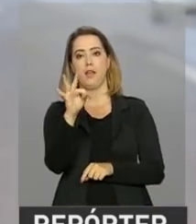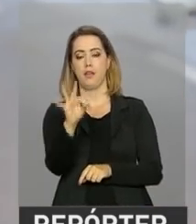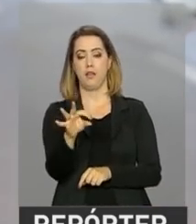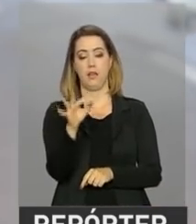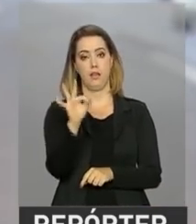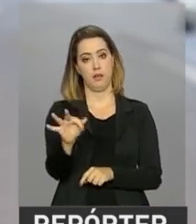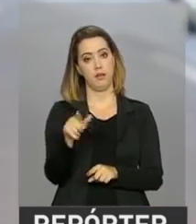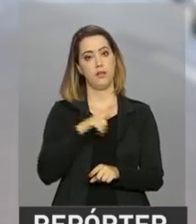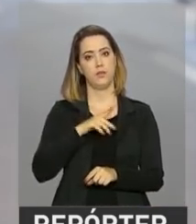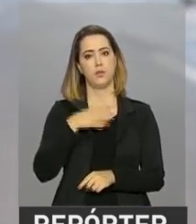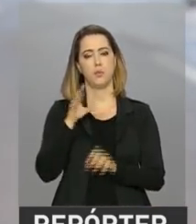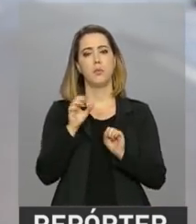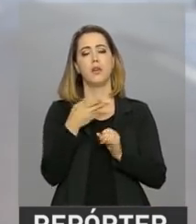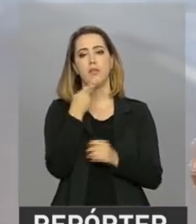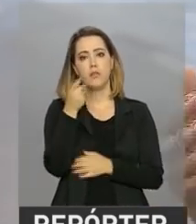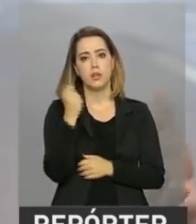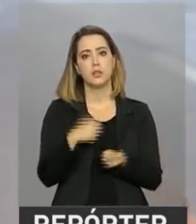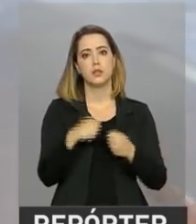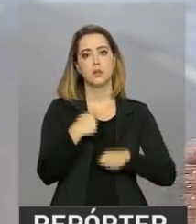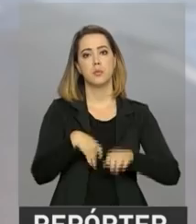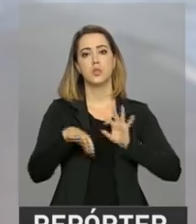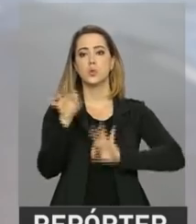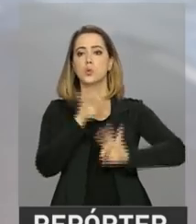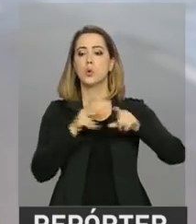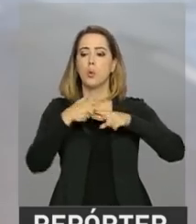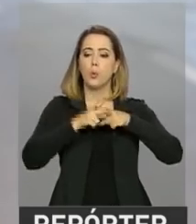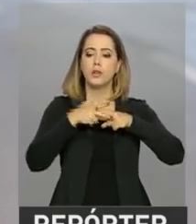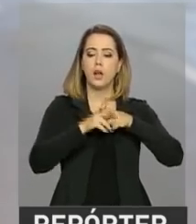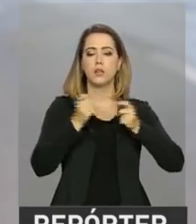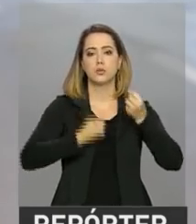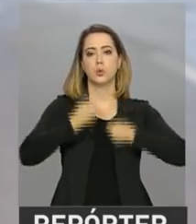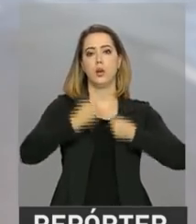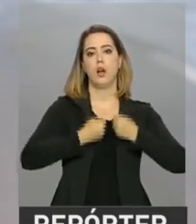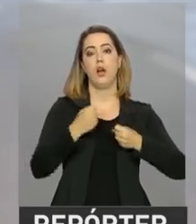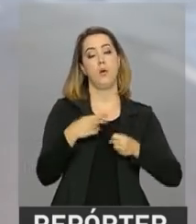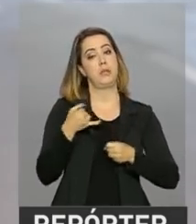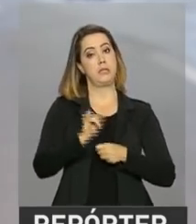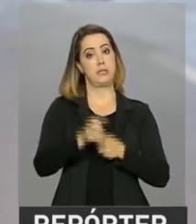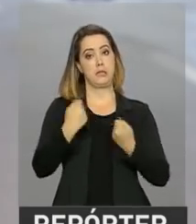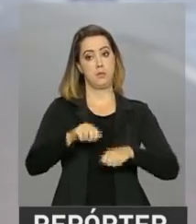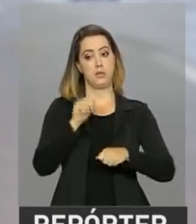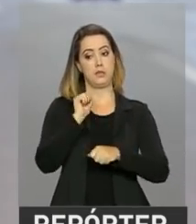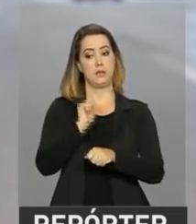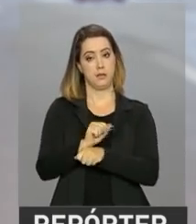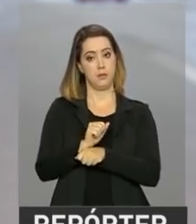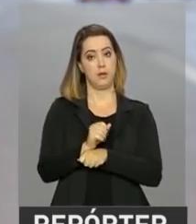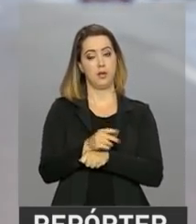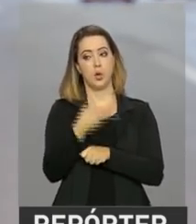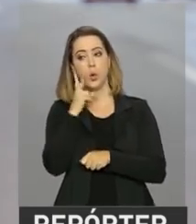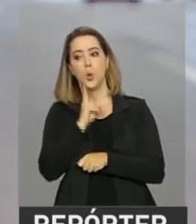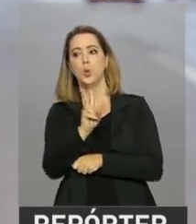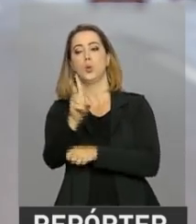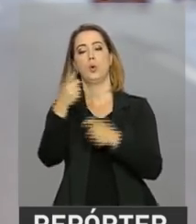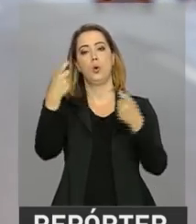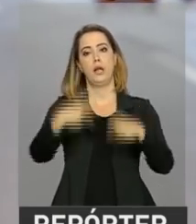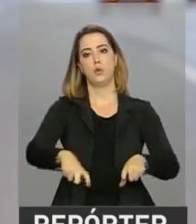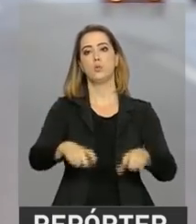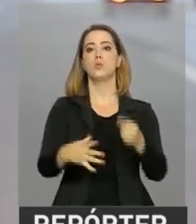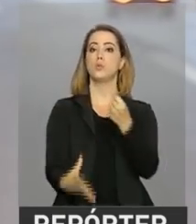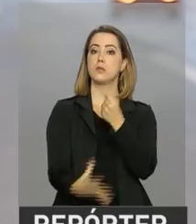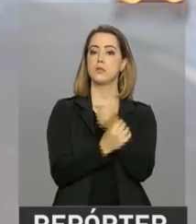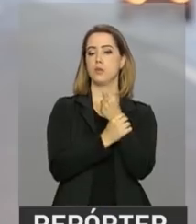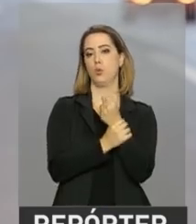do carro antes de viajar procurem locais seguros para fazer as paradas e evitem viajar à noite lembrando que o uso dos faróis